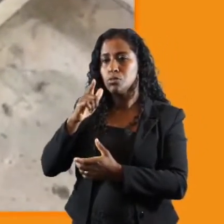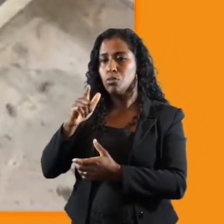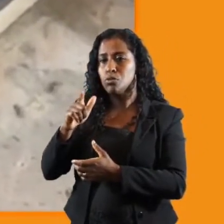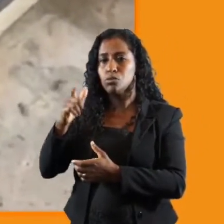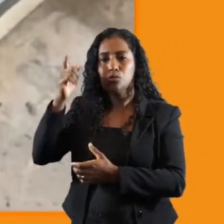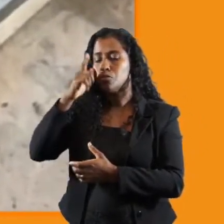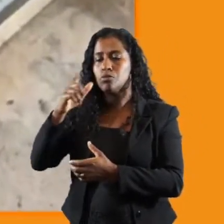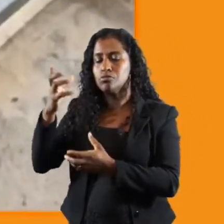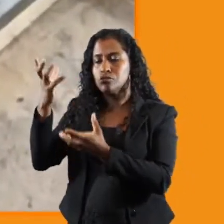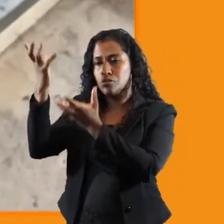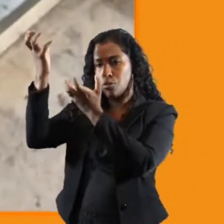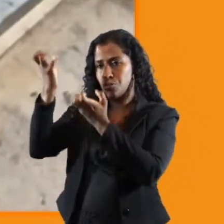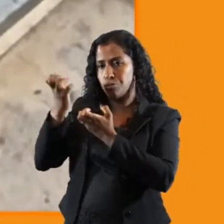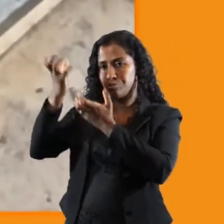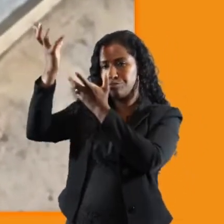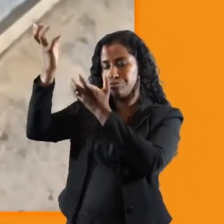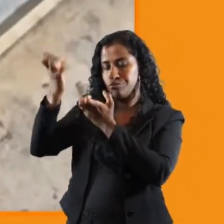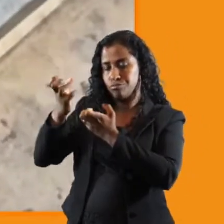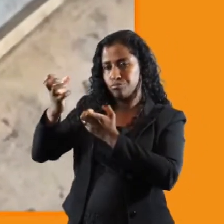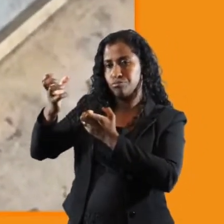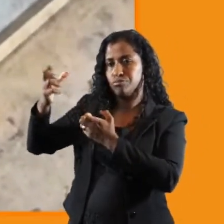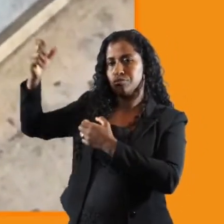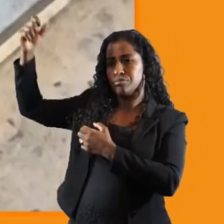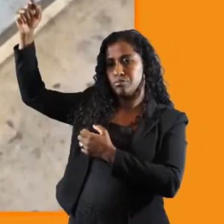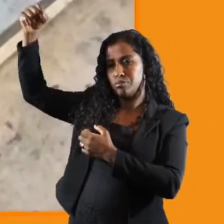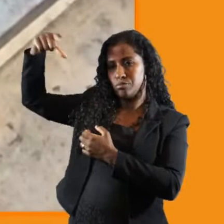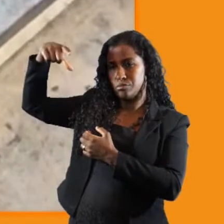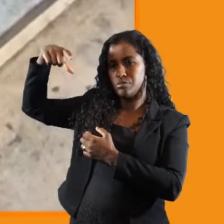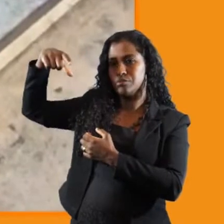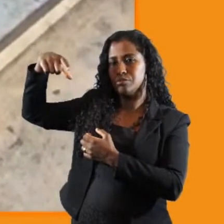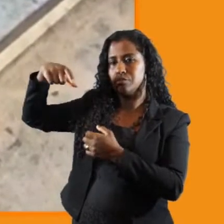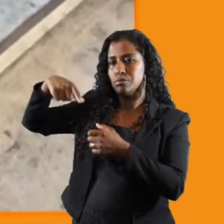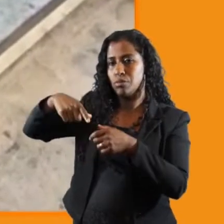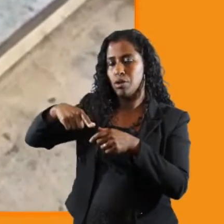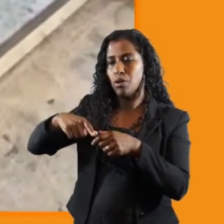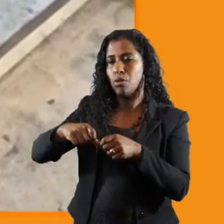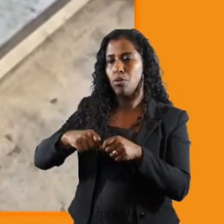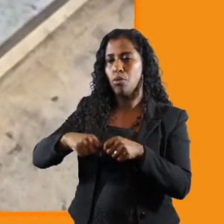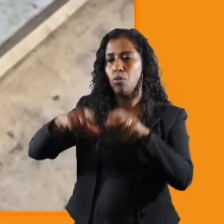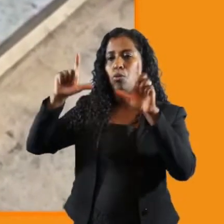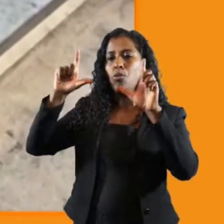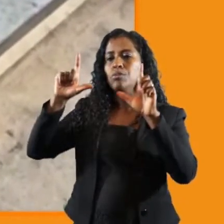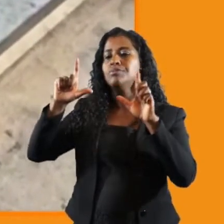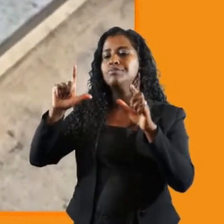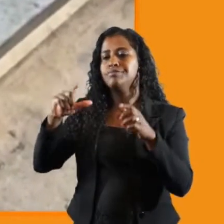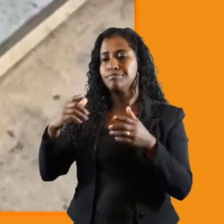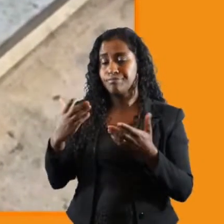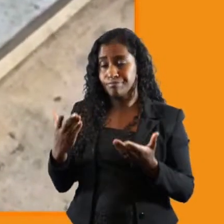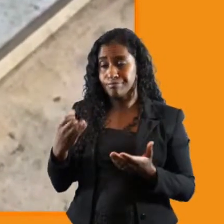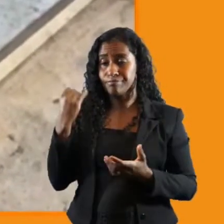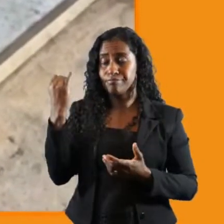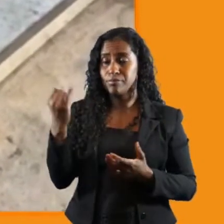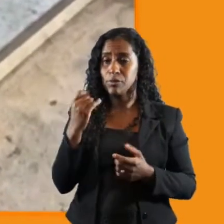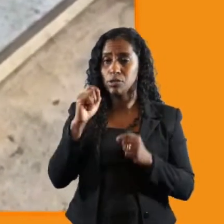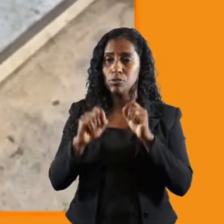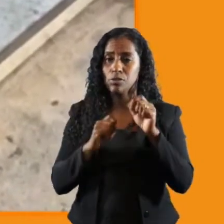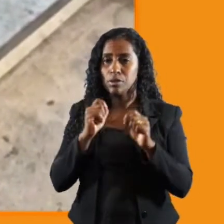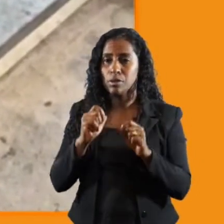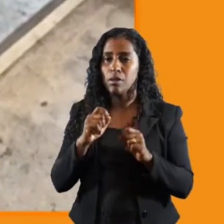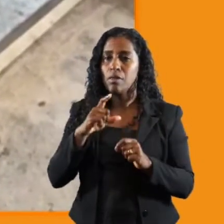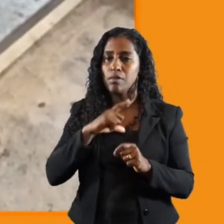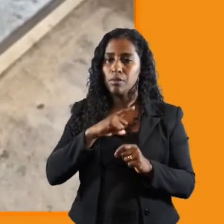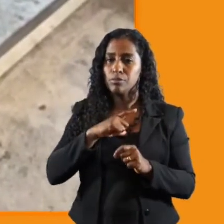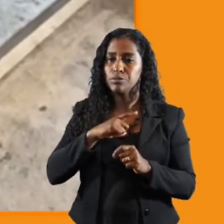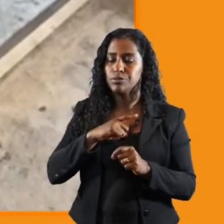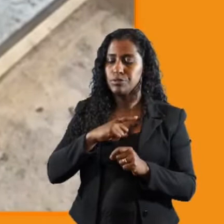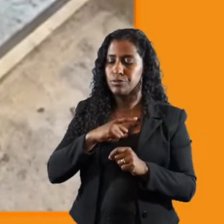aquela energia necessária para ligar o meu equipamento. Então, por isso, é extremamente importante nós termos a bateria